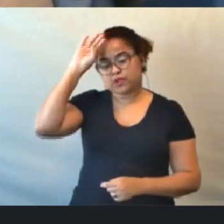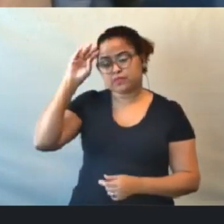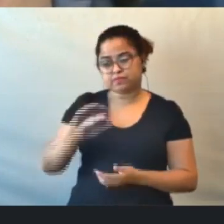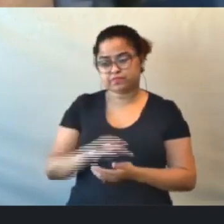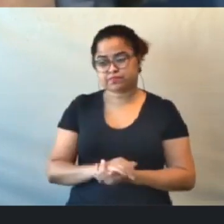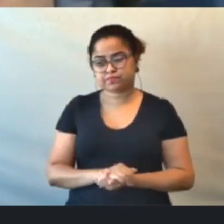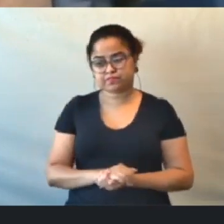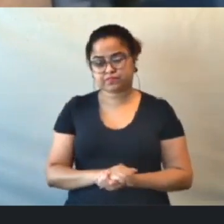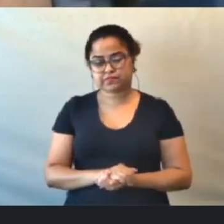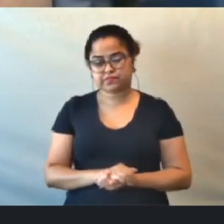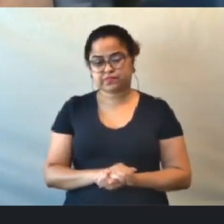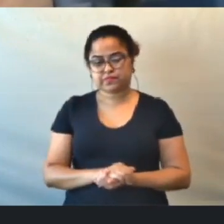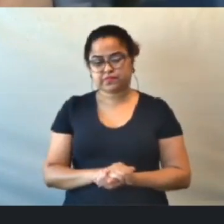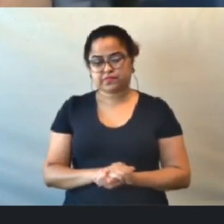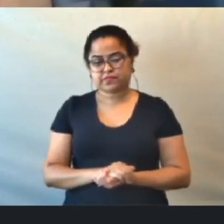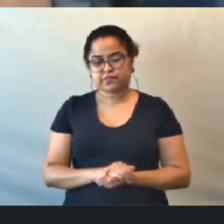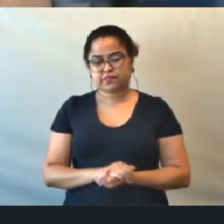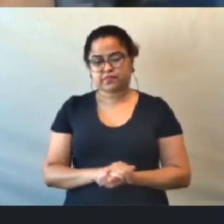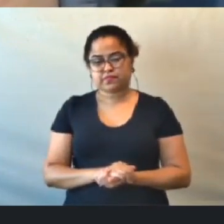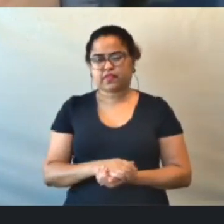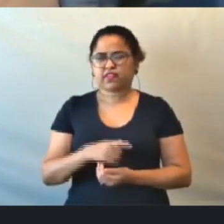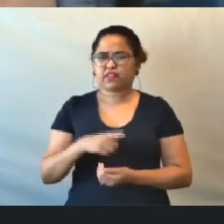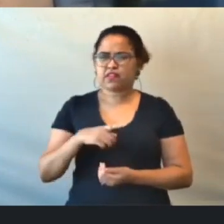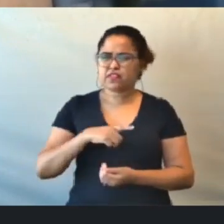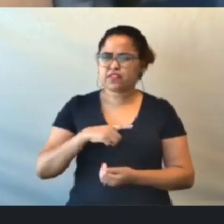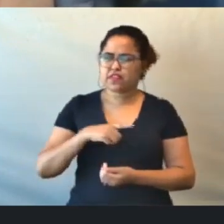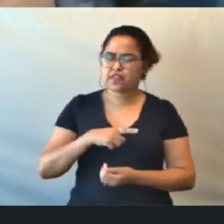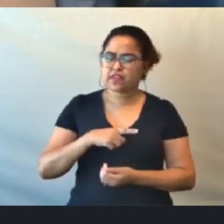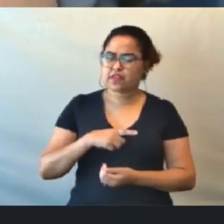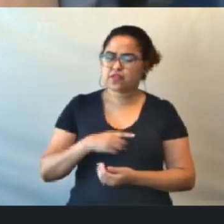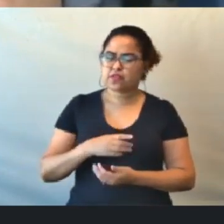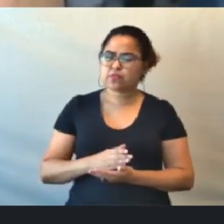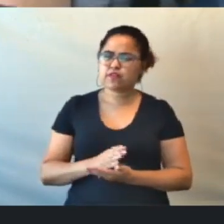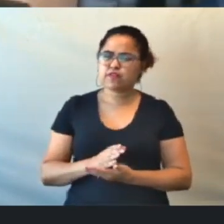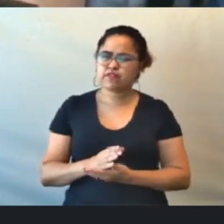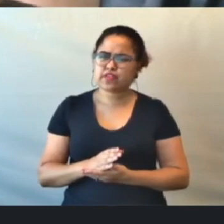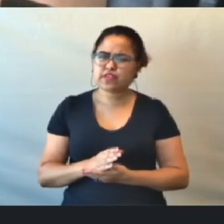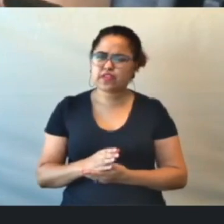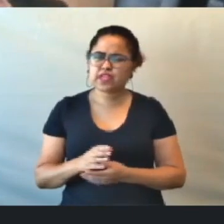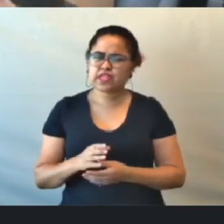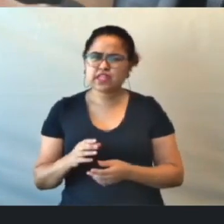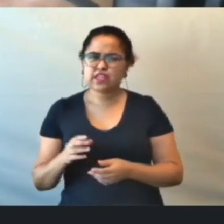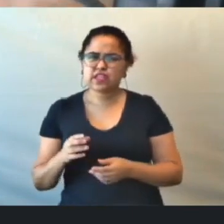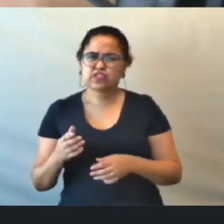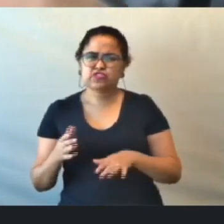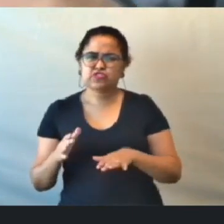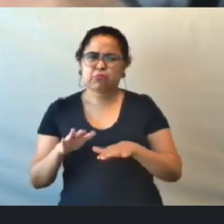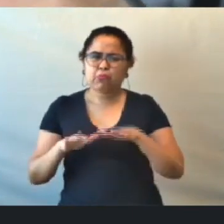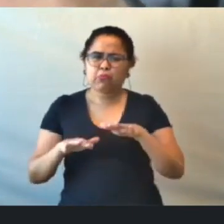Há uma via de estimativa por modelagem,